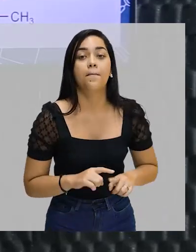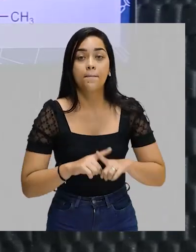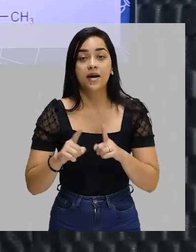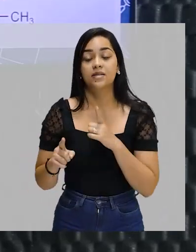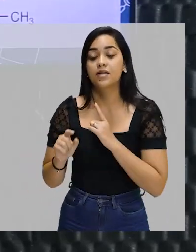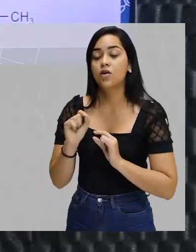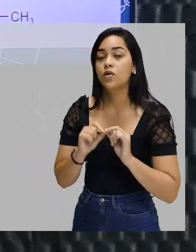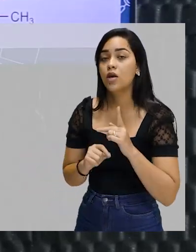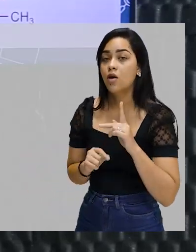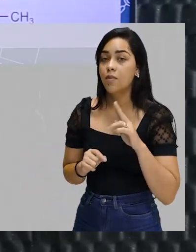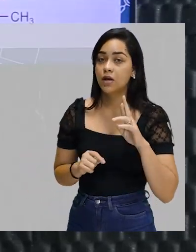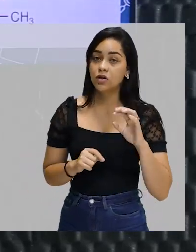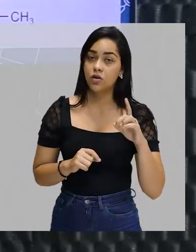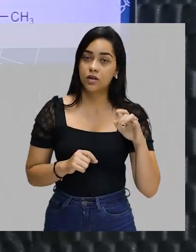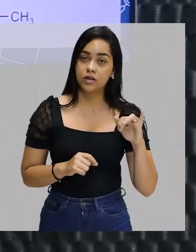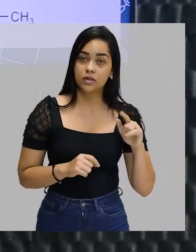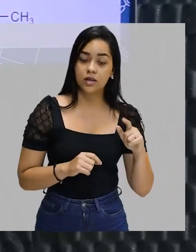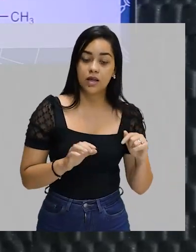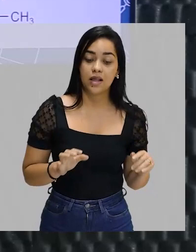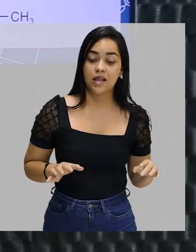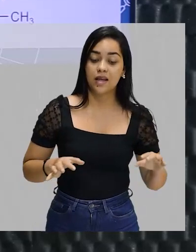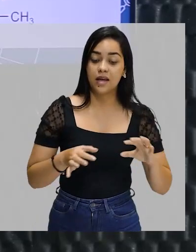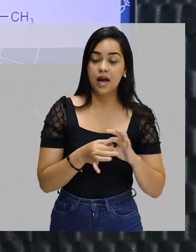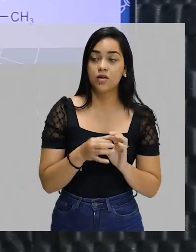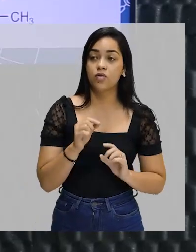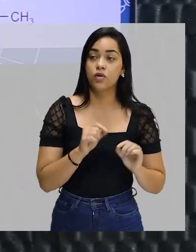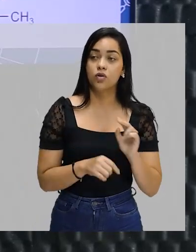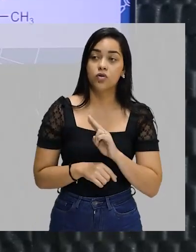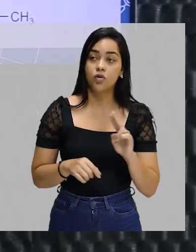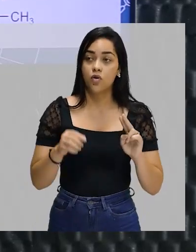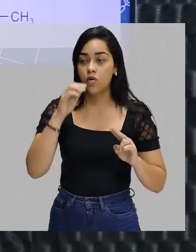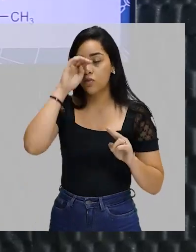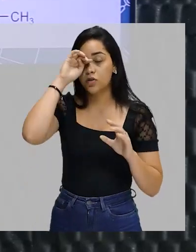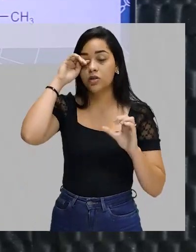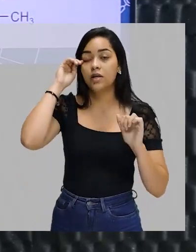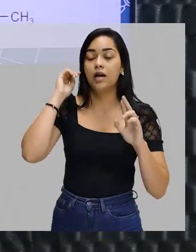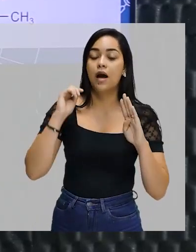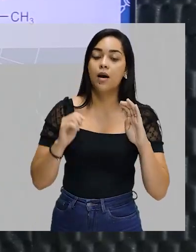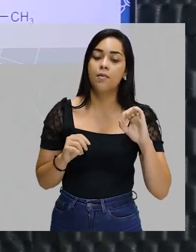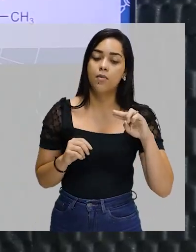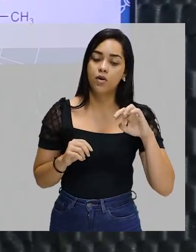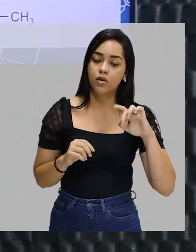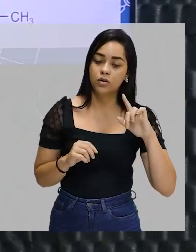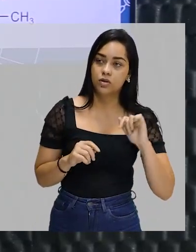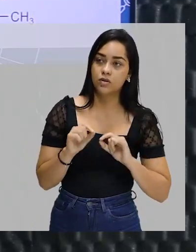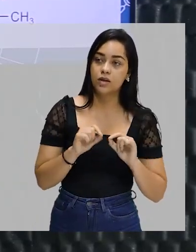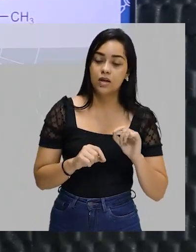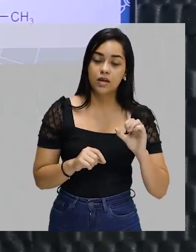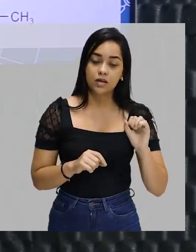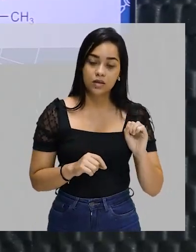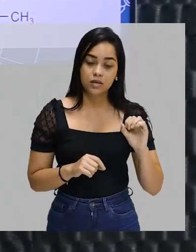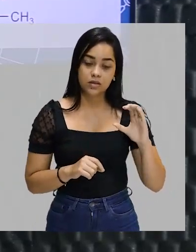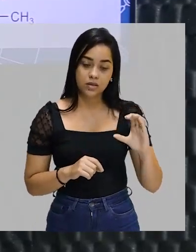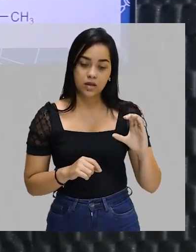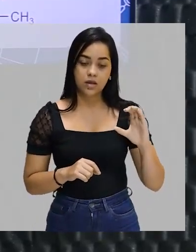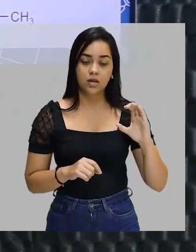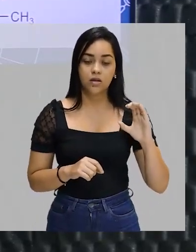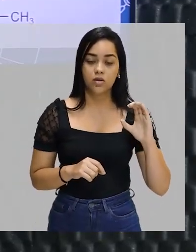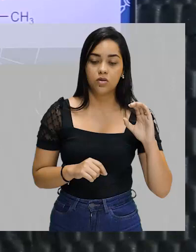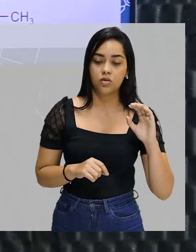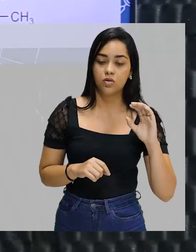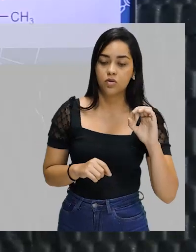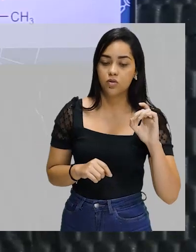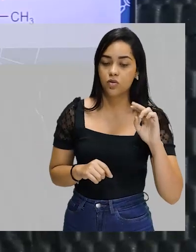uma hidroxila ligado ao que chamamos de carbonila, que é o C-O.